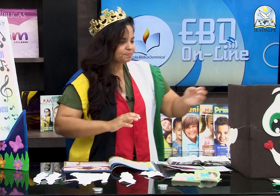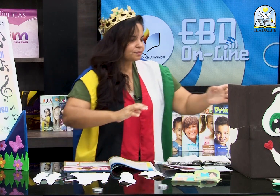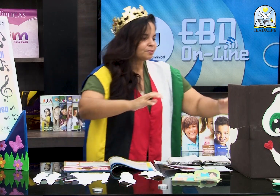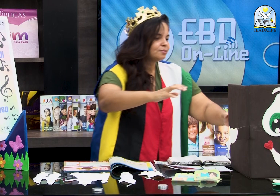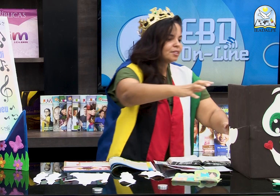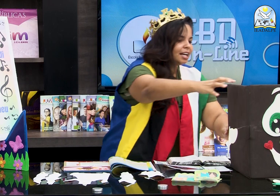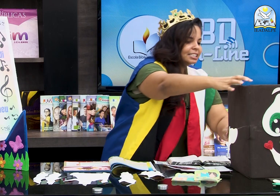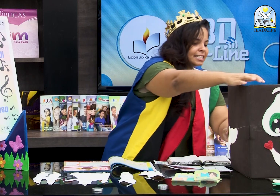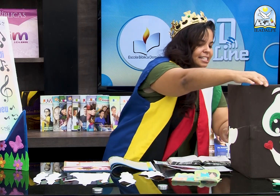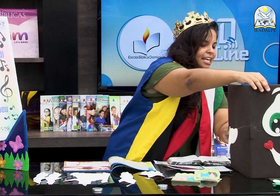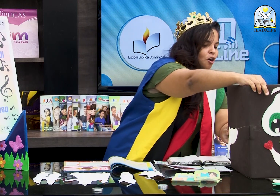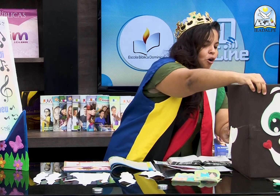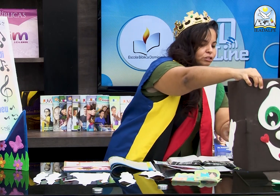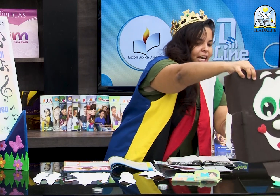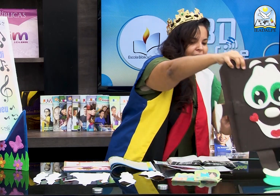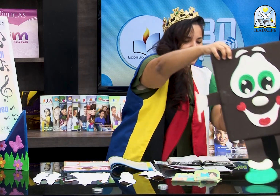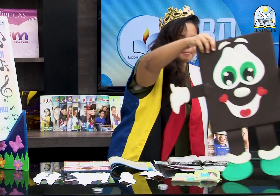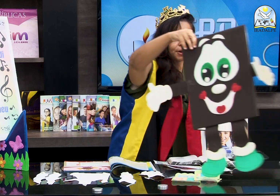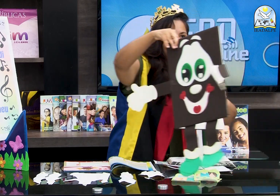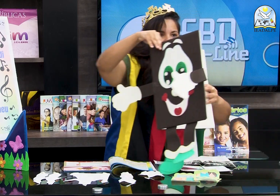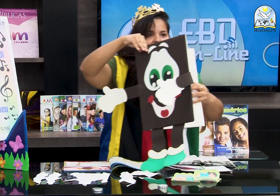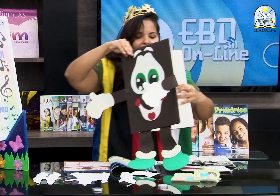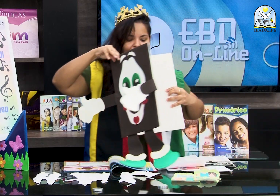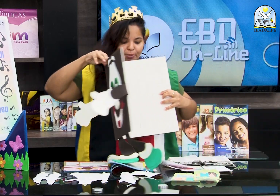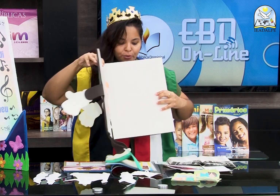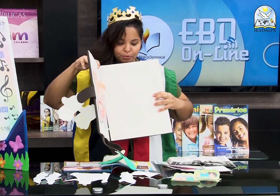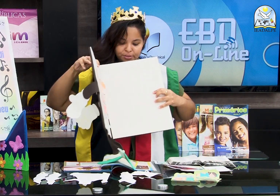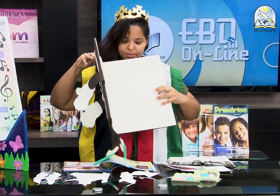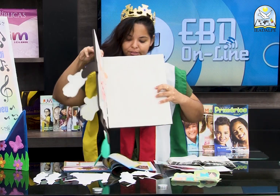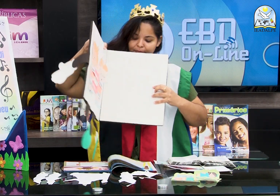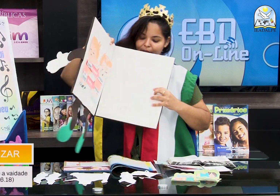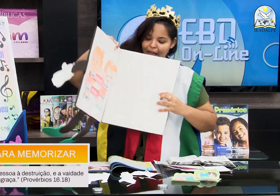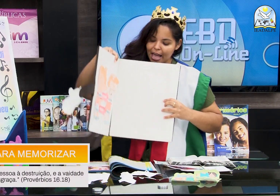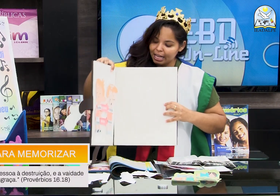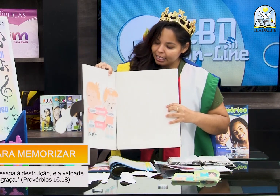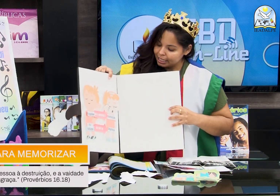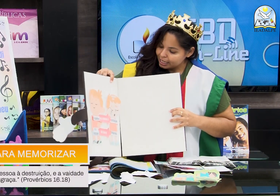só, se encontra lá em Provérbios,